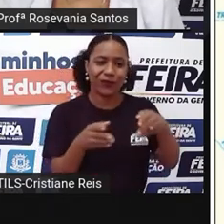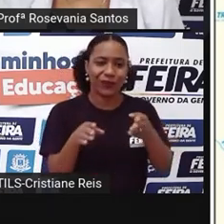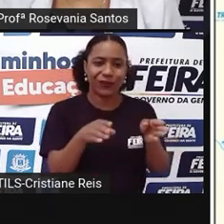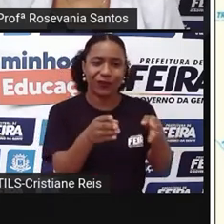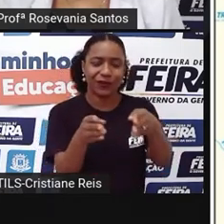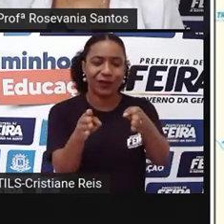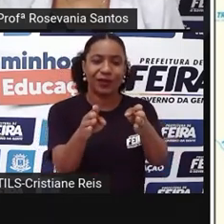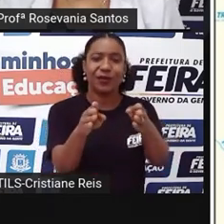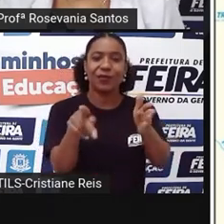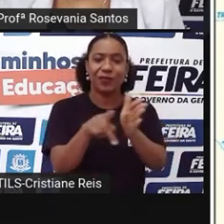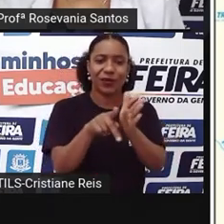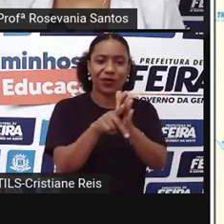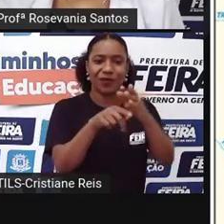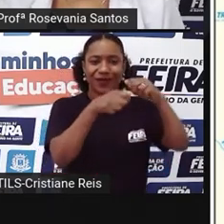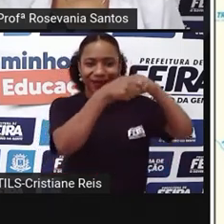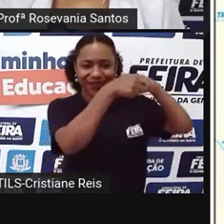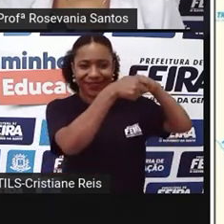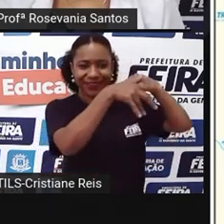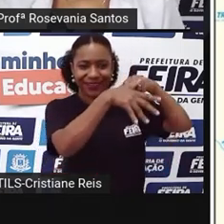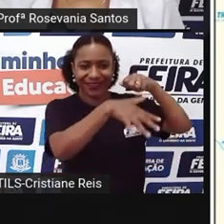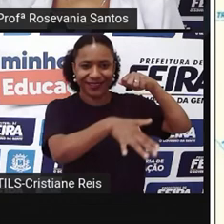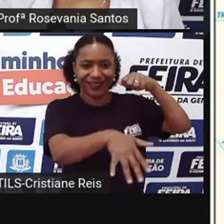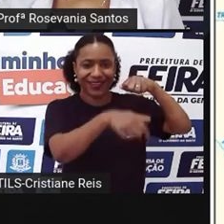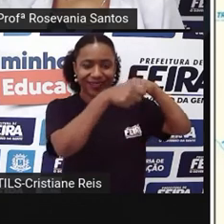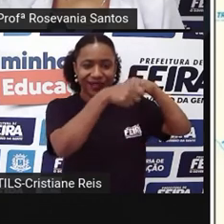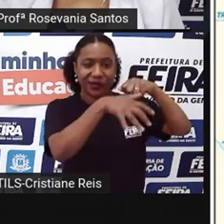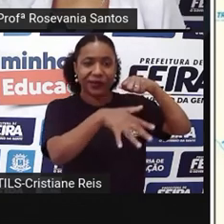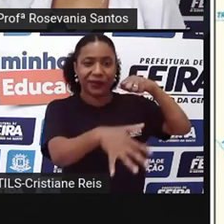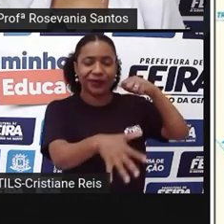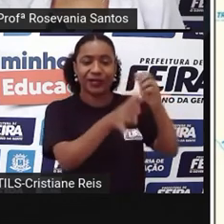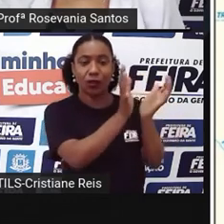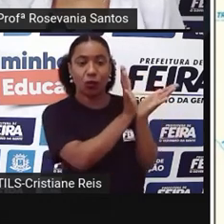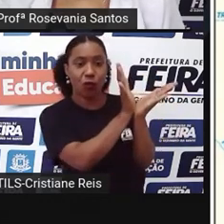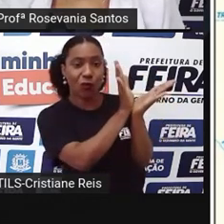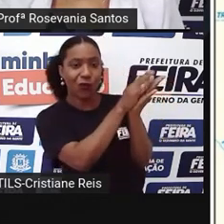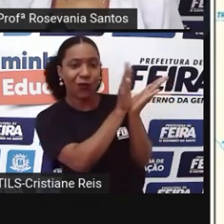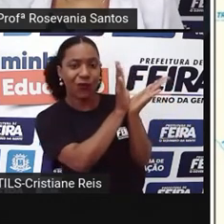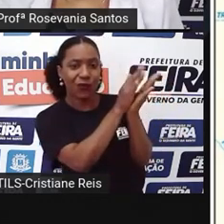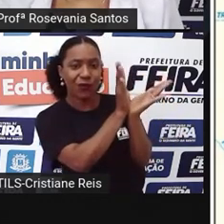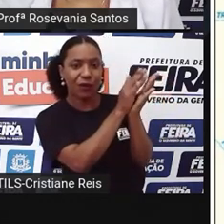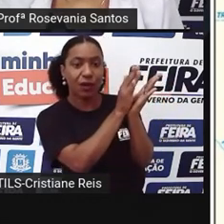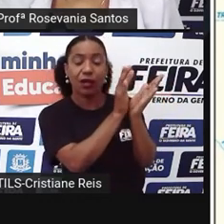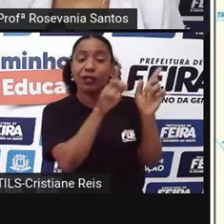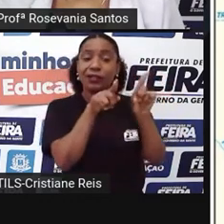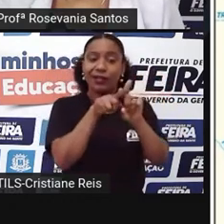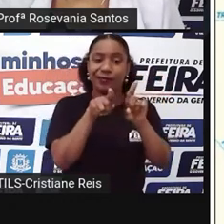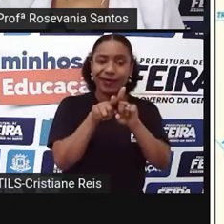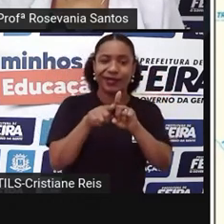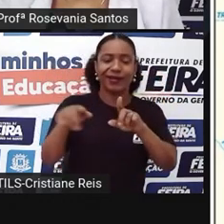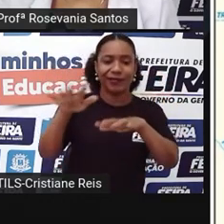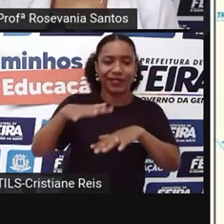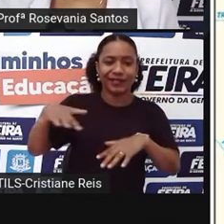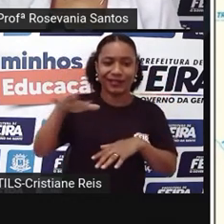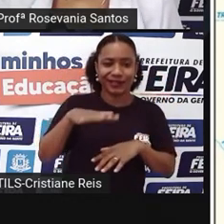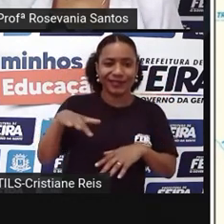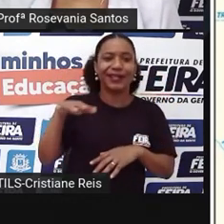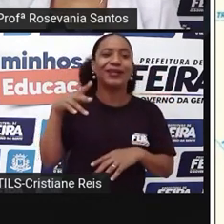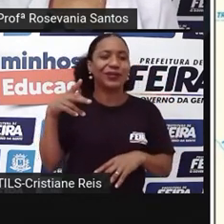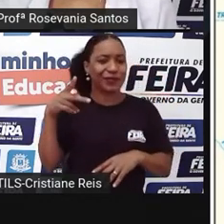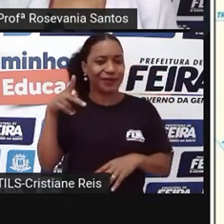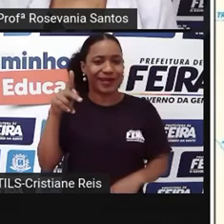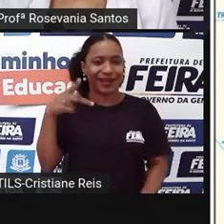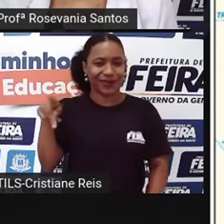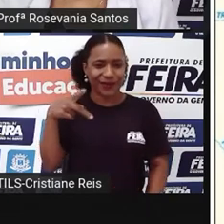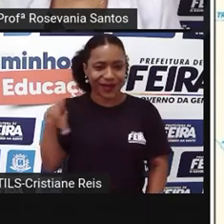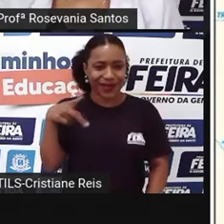Bacia Platina, tudo aí que a gente está observando, a região do Pantanal, né, da Bacia do Paraguai, a Bacia do Pantanal, a Bacia do Uruguai,